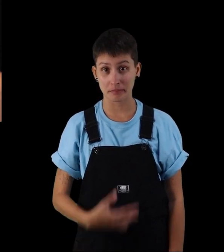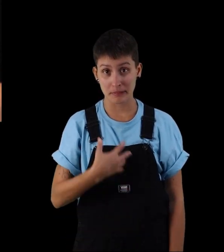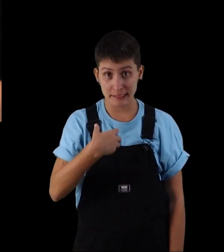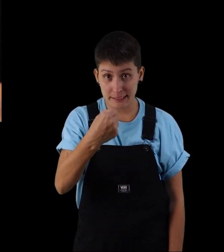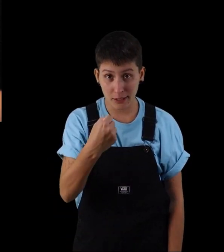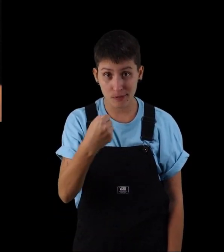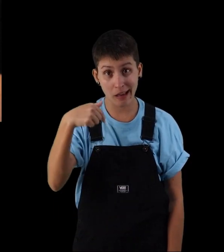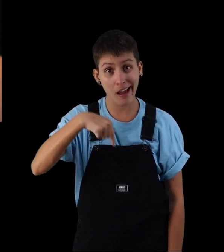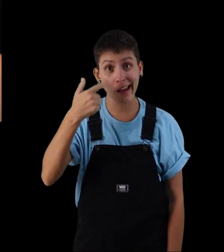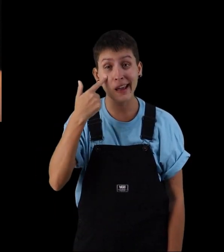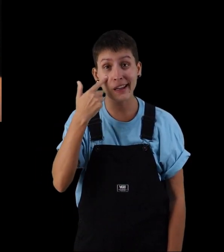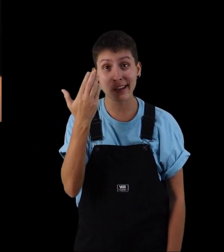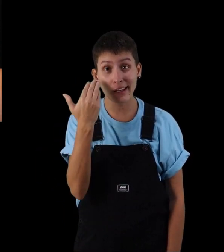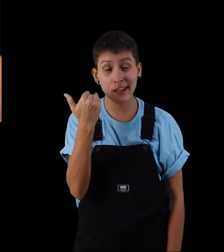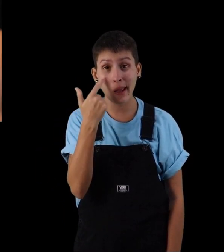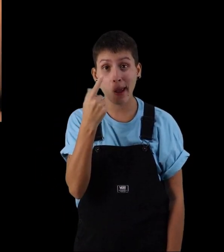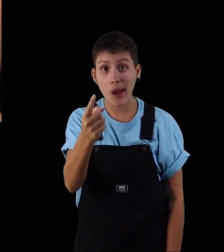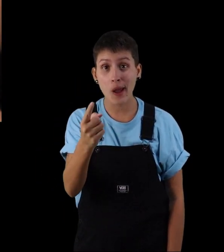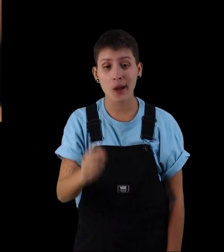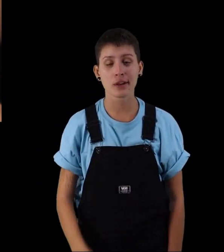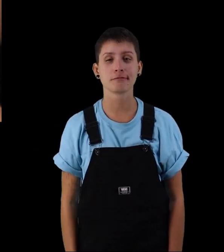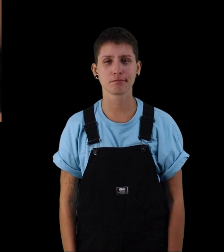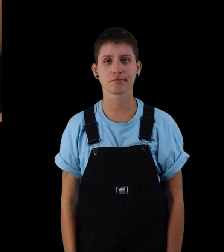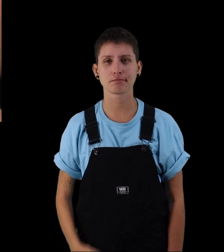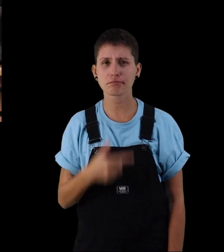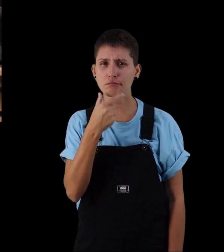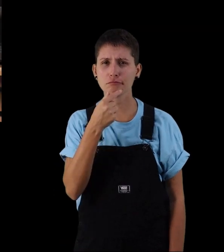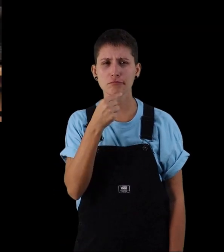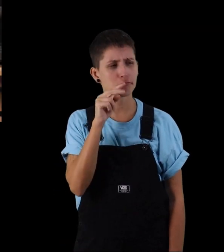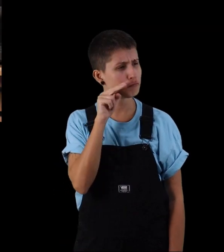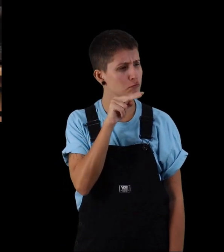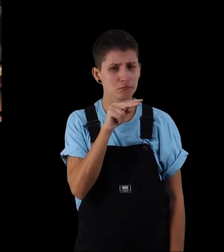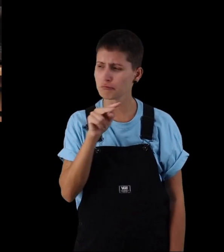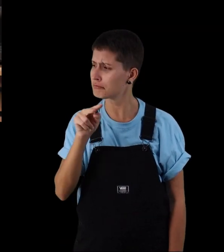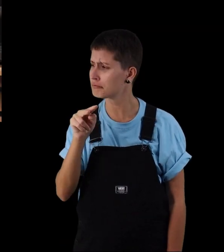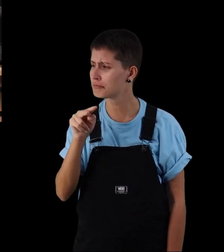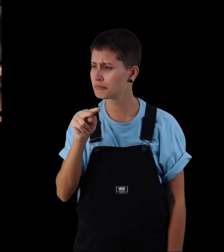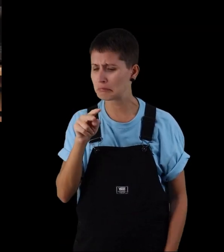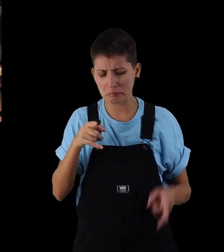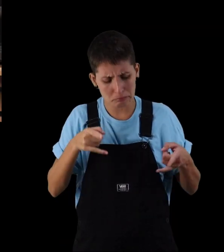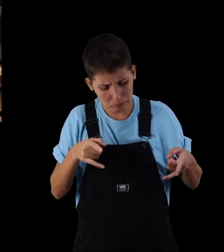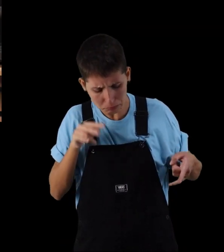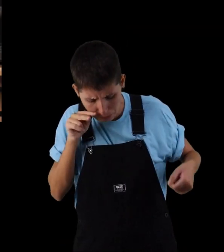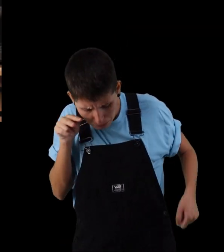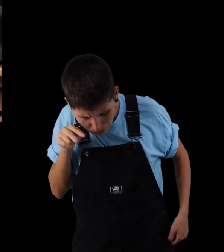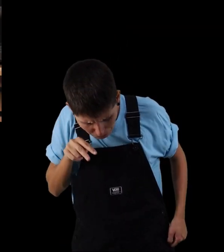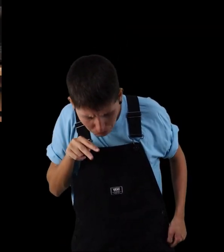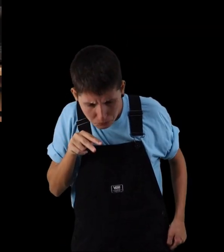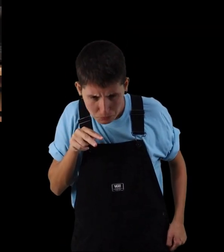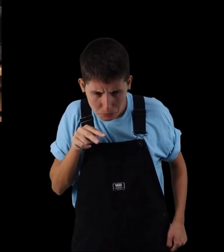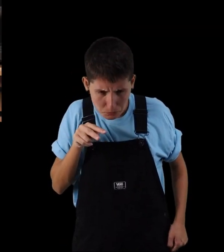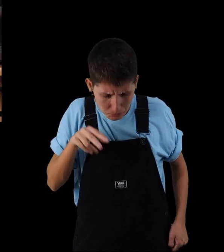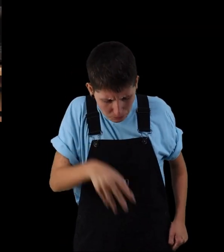tira daqui! Aqui embaixo! O boneco inclina-se. O menino olhou embaixo da cama. Com o